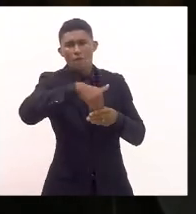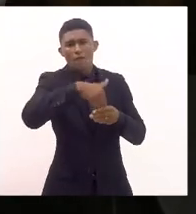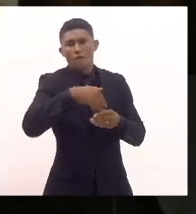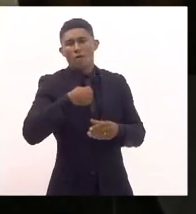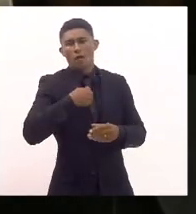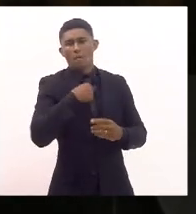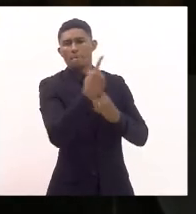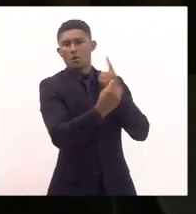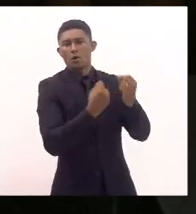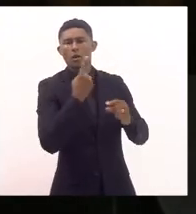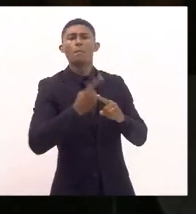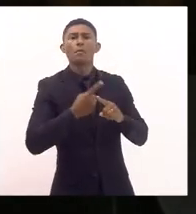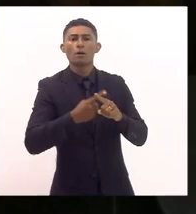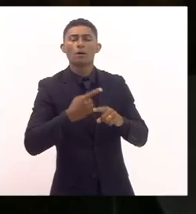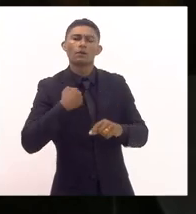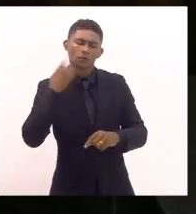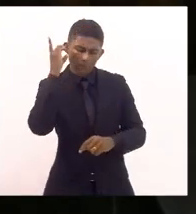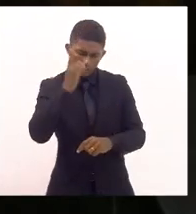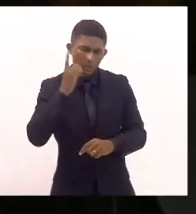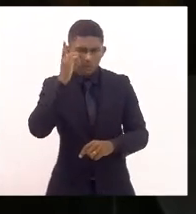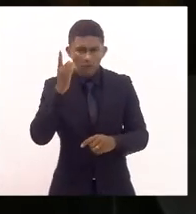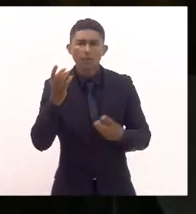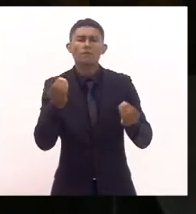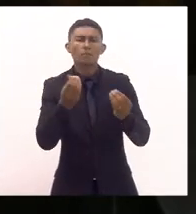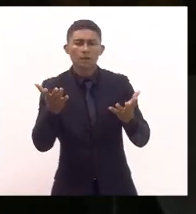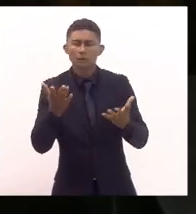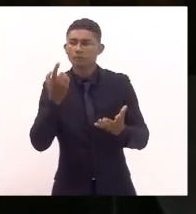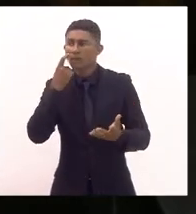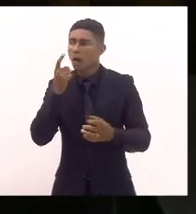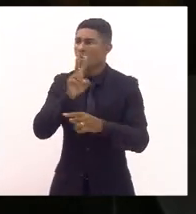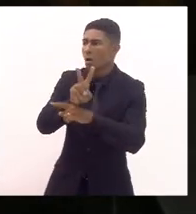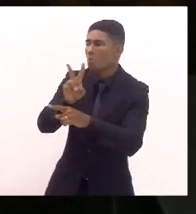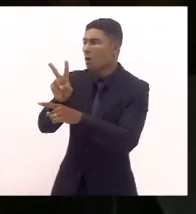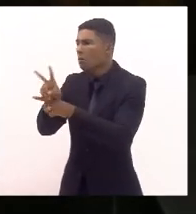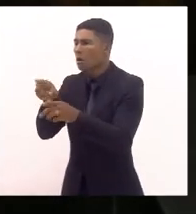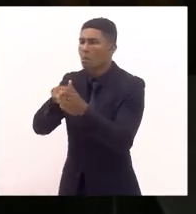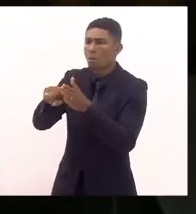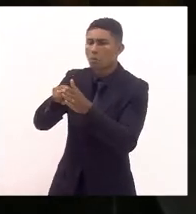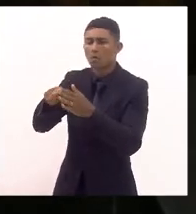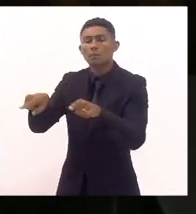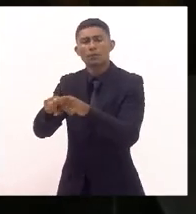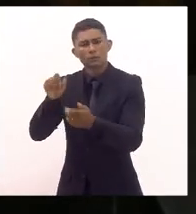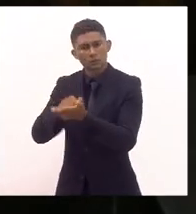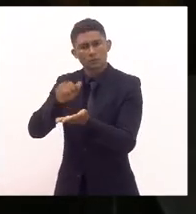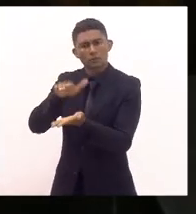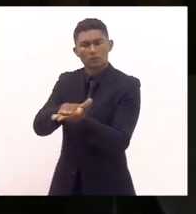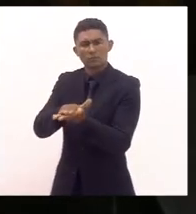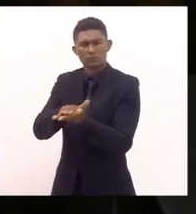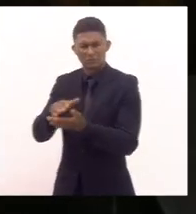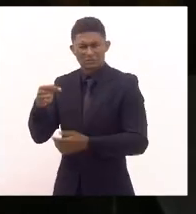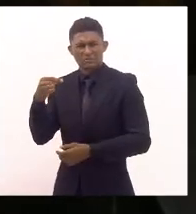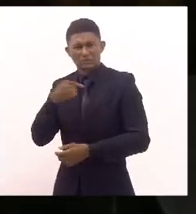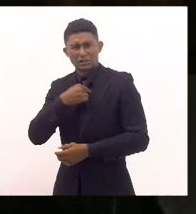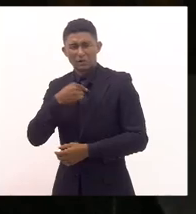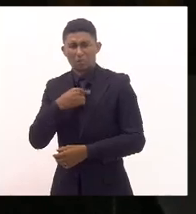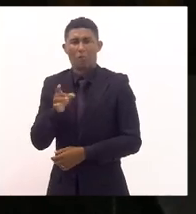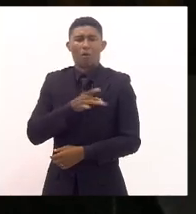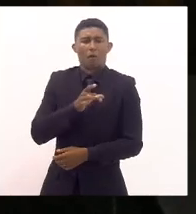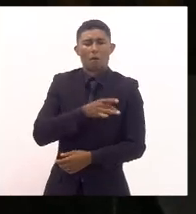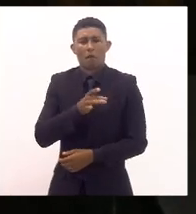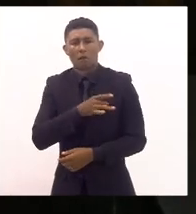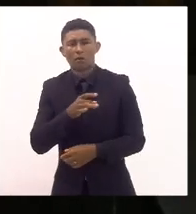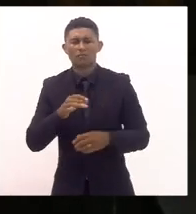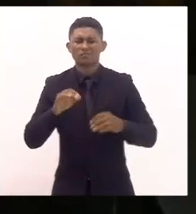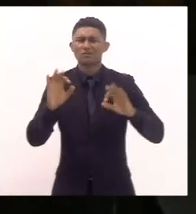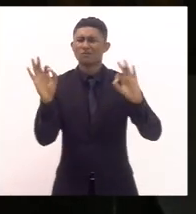tutelado pelo povo para ficalizar para cobrar e para denunciar eu não tenho rabo preso com a com B